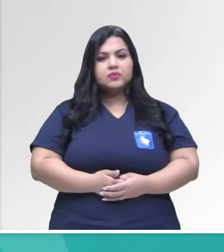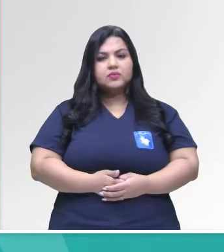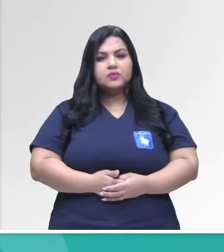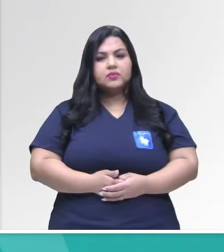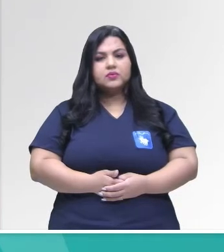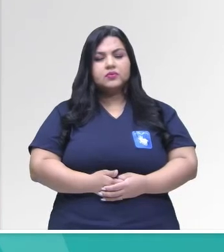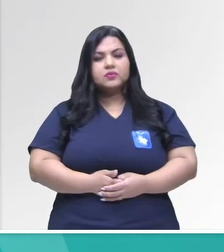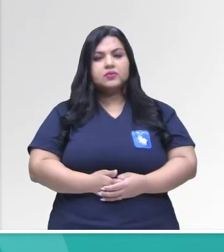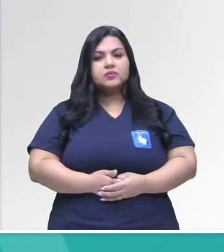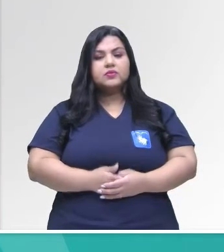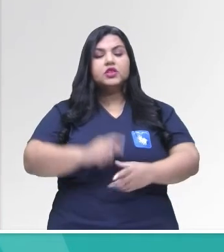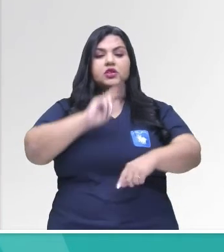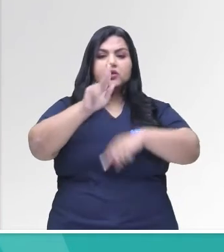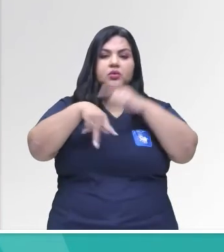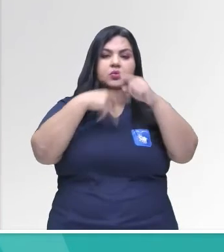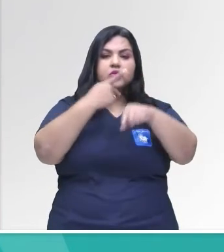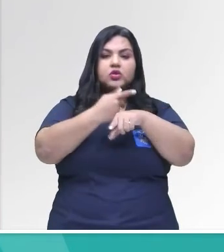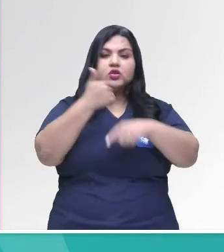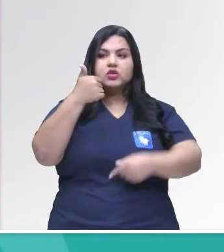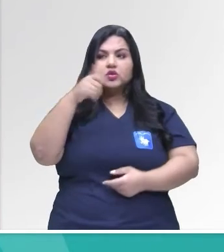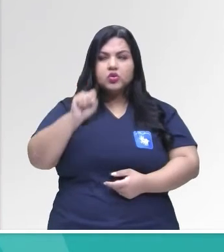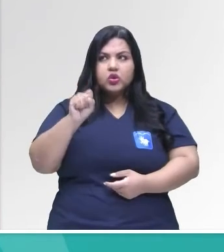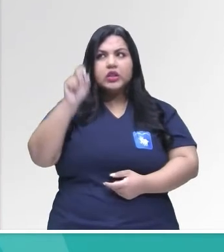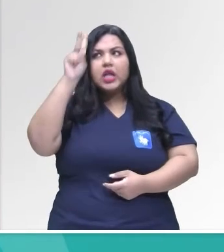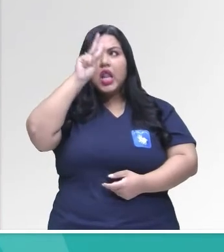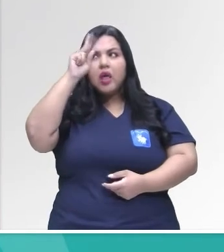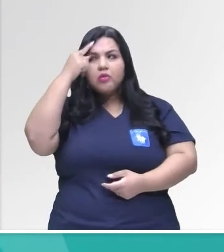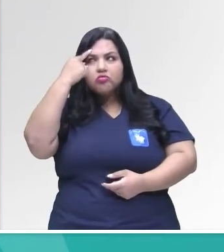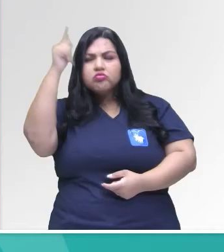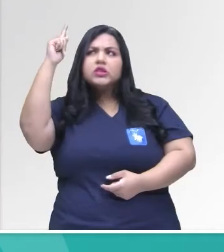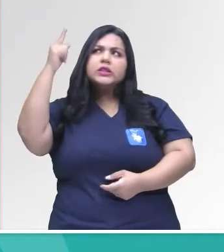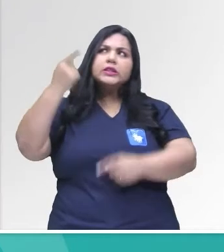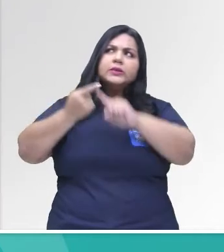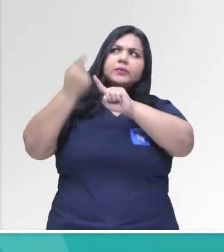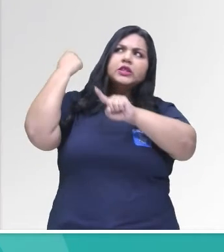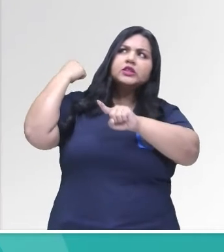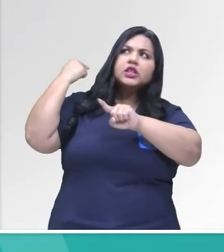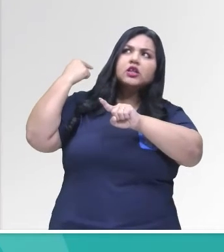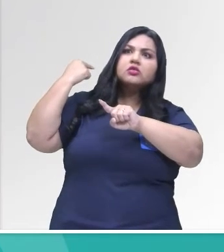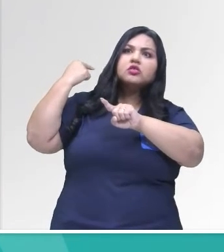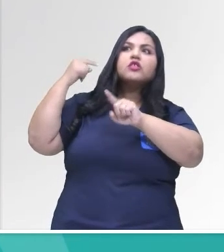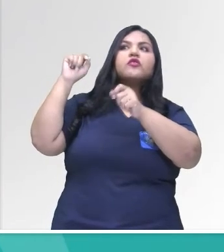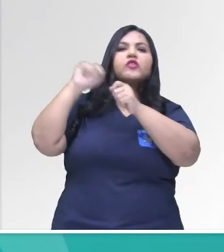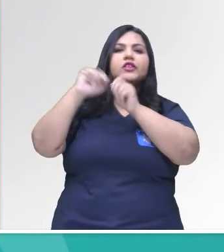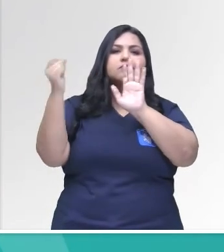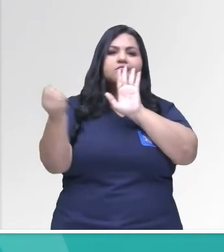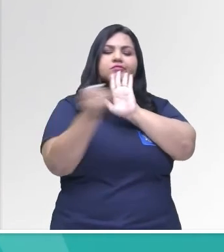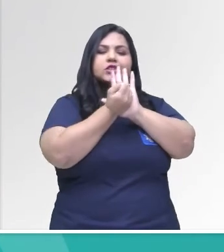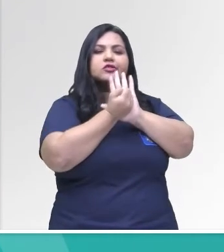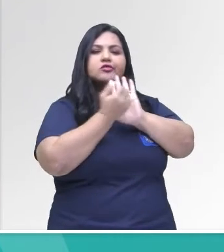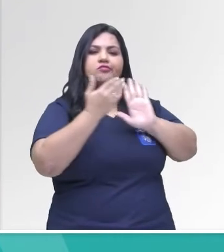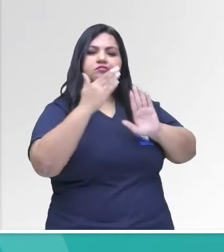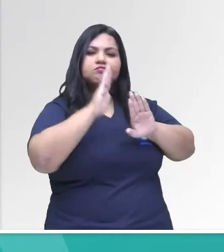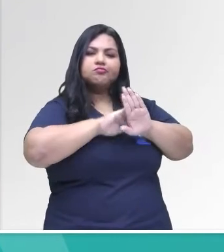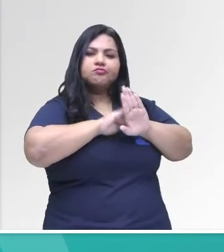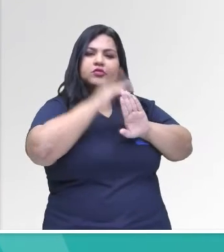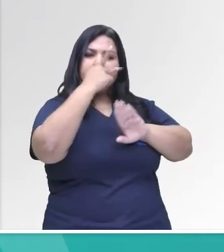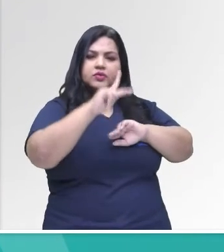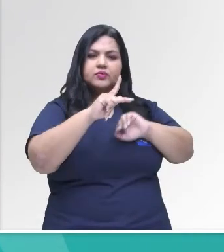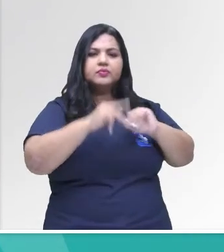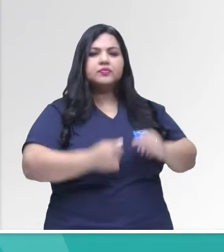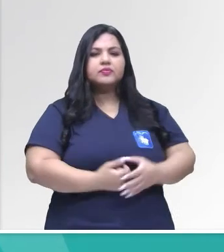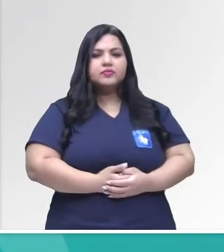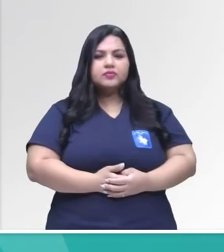18 anos depois que ele lembrou daquela ideia e começou e patenteou. Ok? Ele chamou de